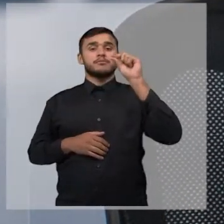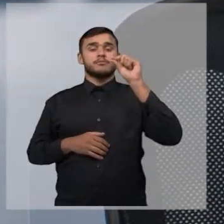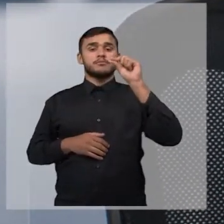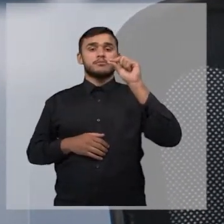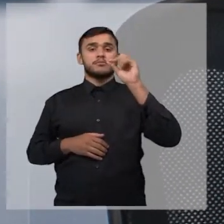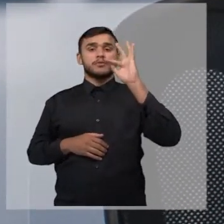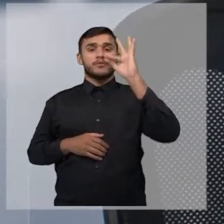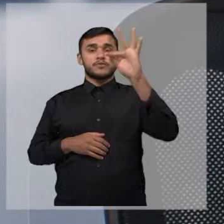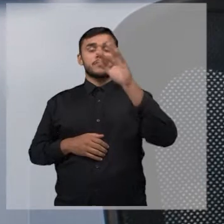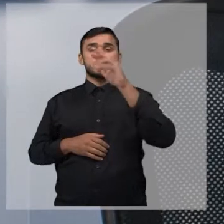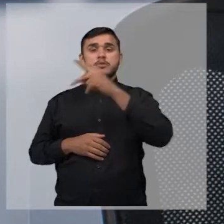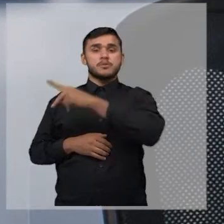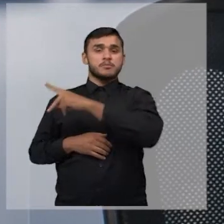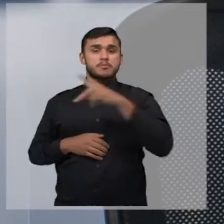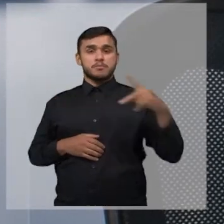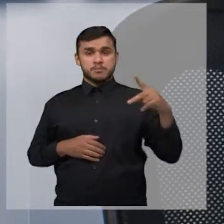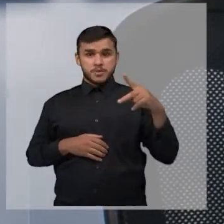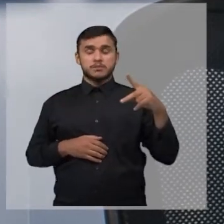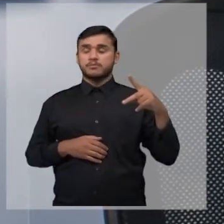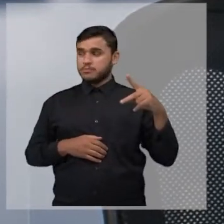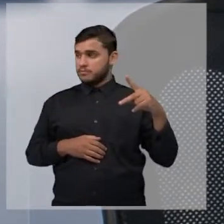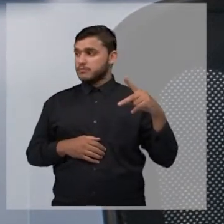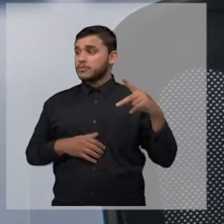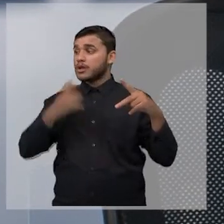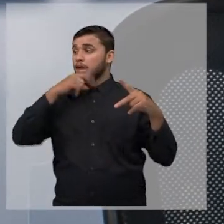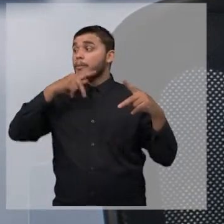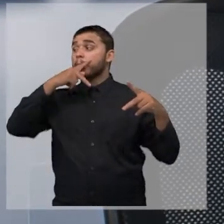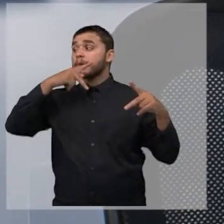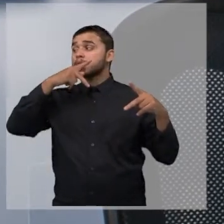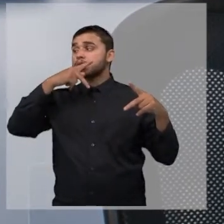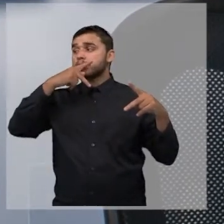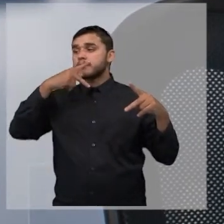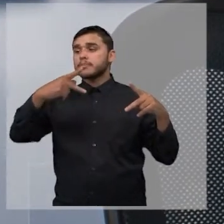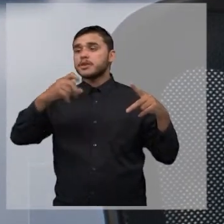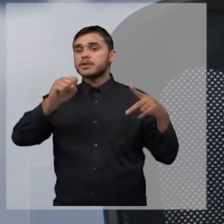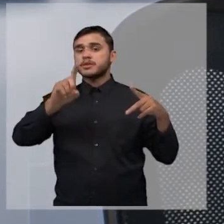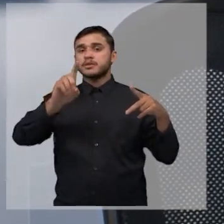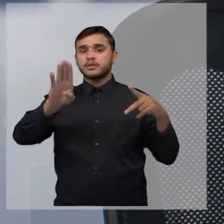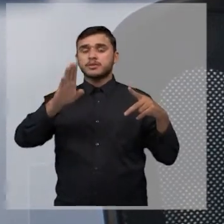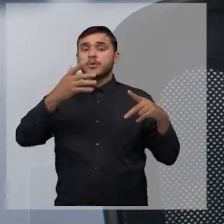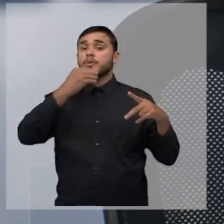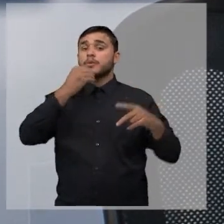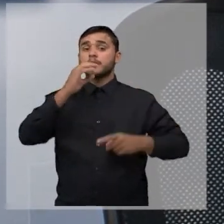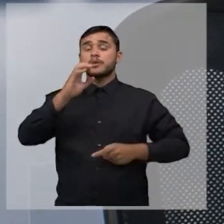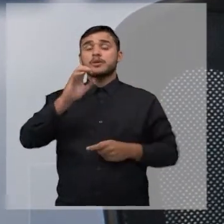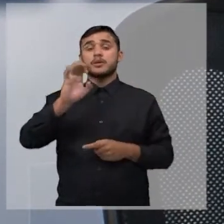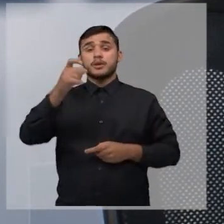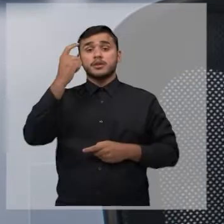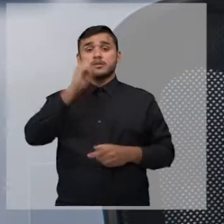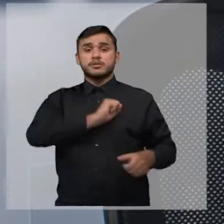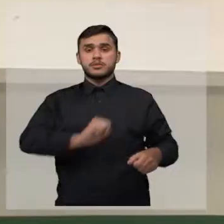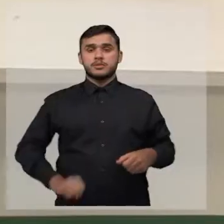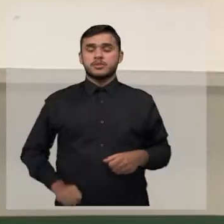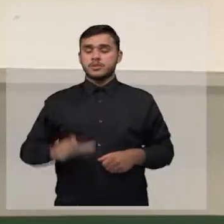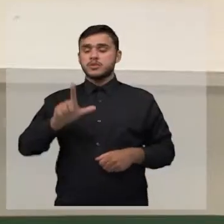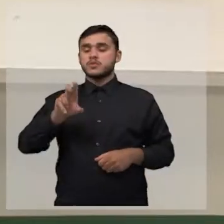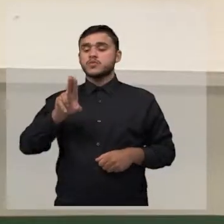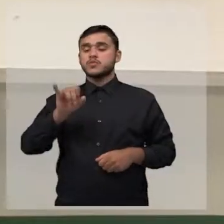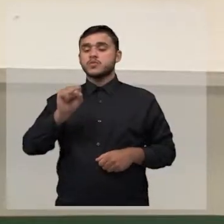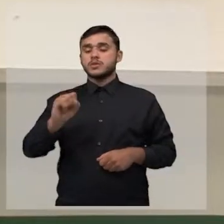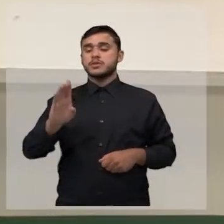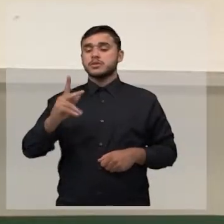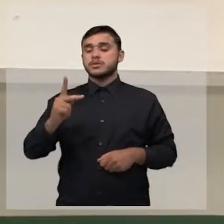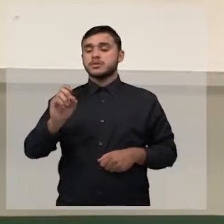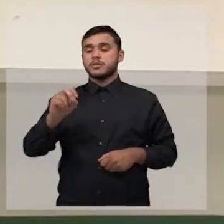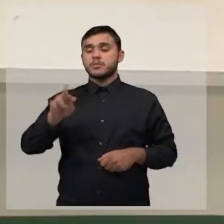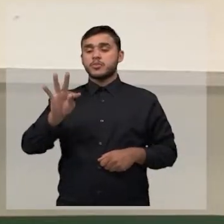futuro presidente do PSDB estadual, que é o ex-senador Luiz Pontes. O que isto pesa,